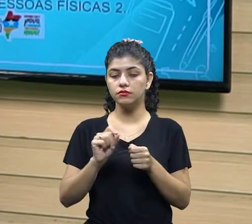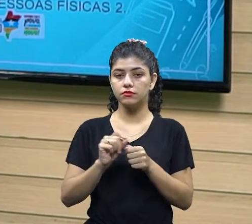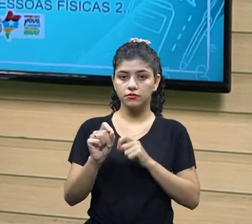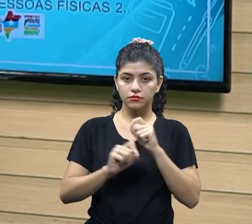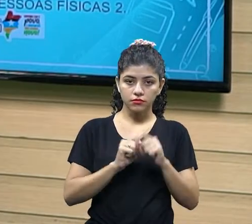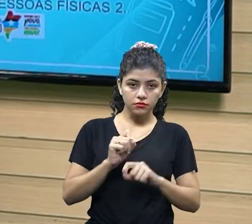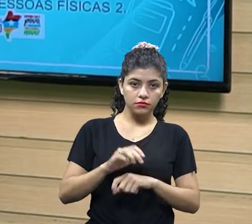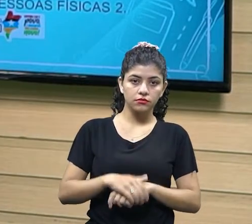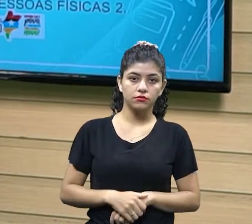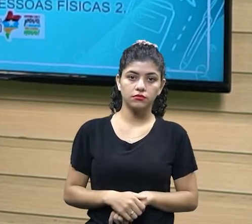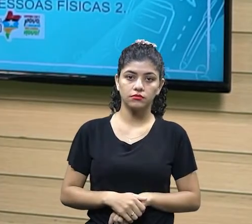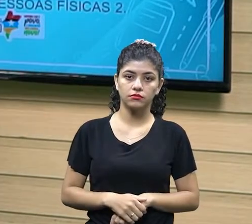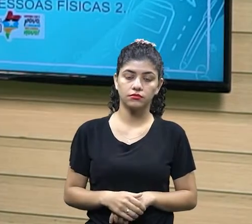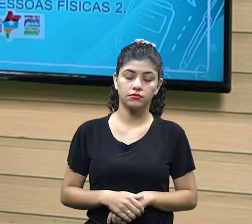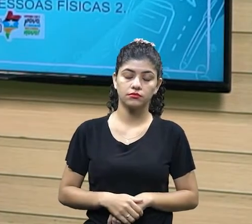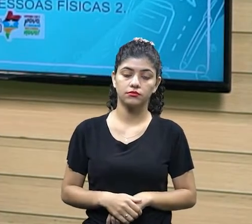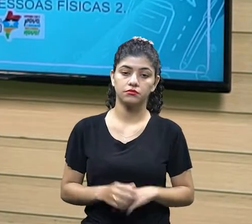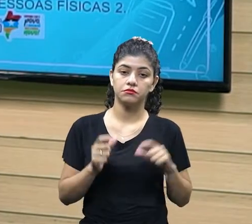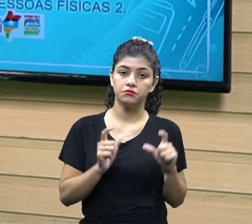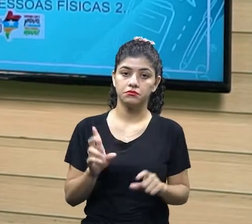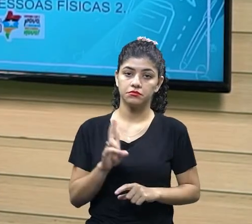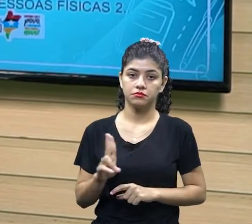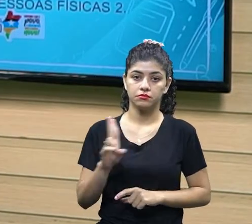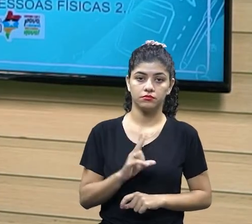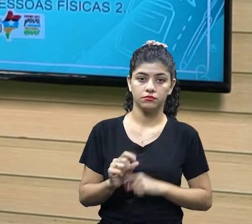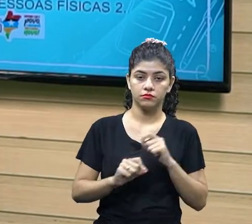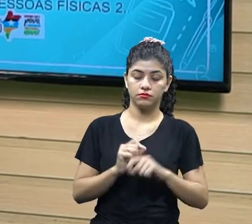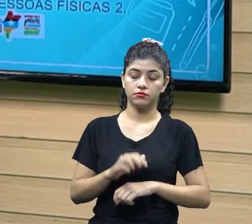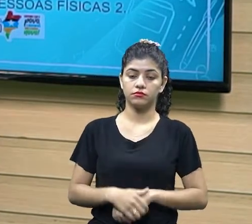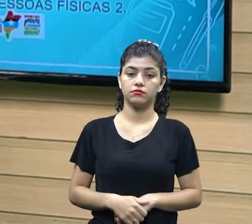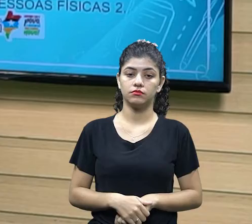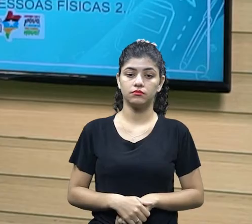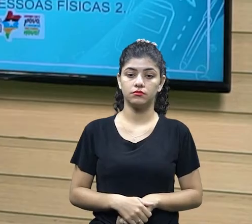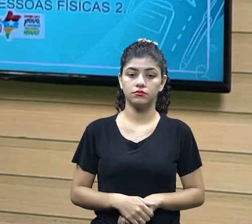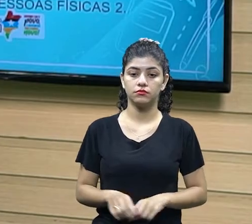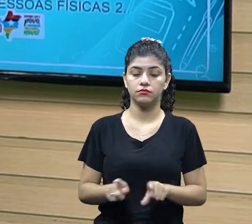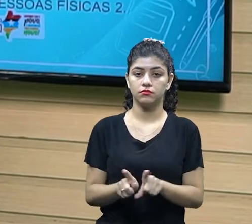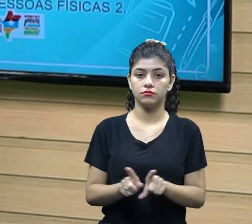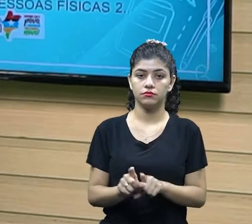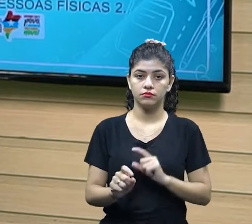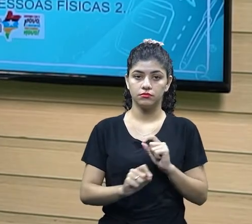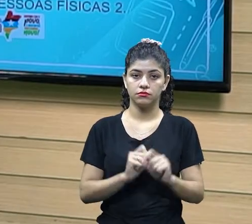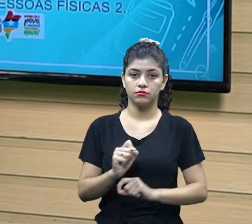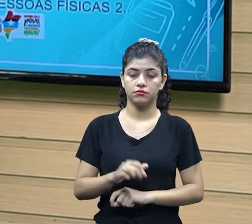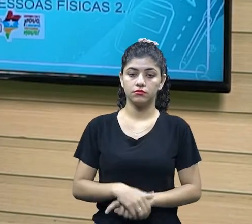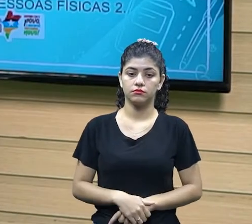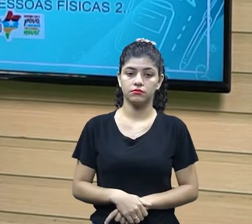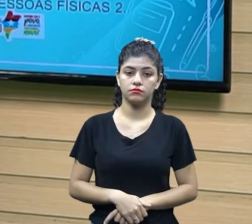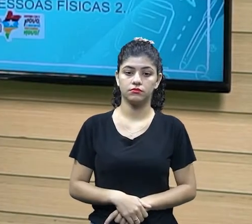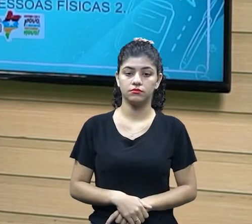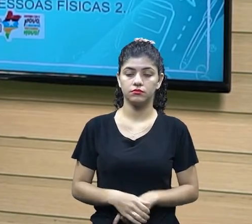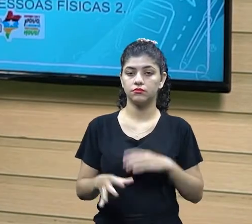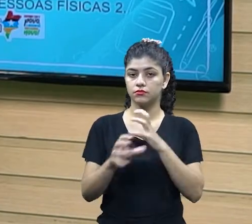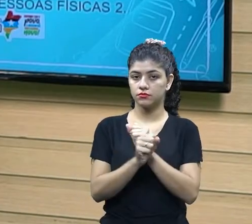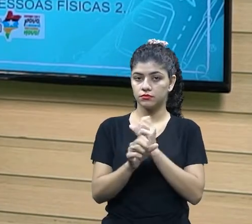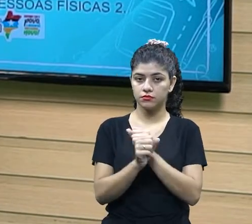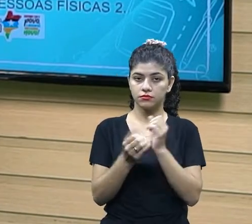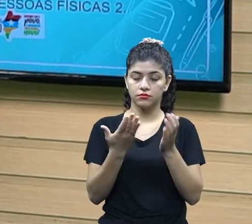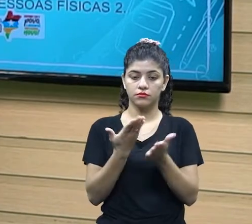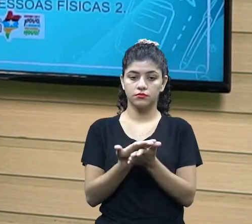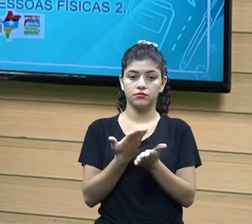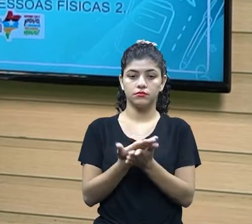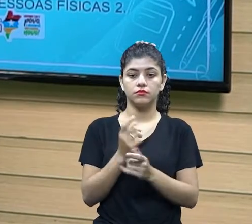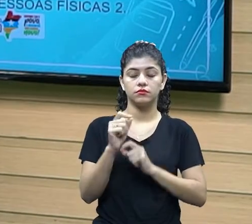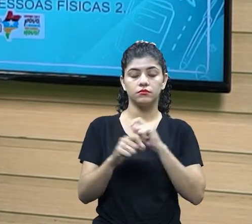desse lucro, saber para onde é que esse lucro vai estar sendo destinado. E essa aula de contabilidade, ela pode ser